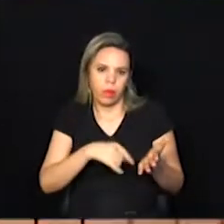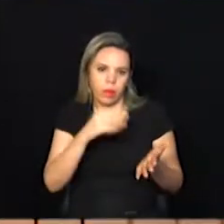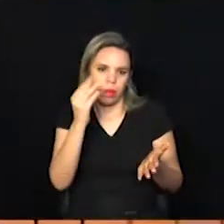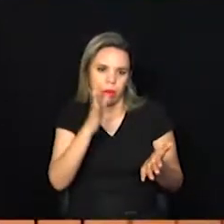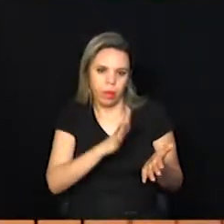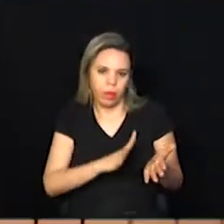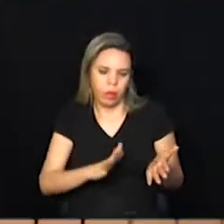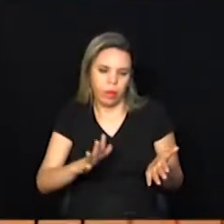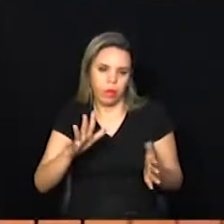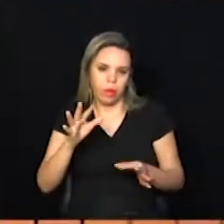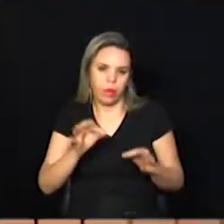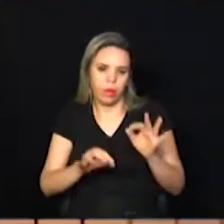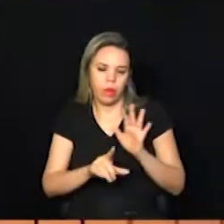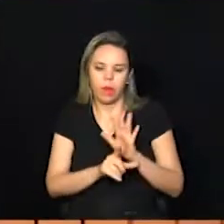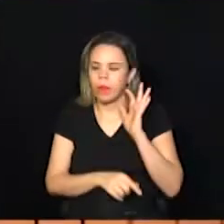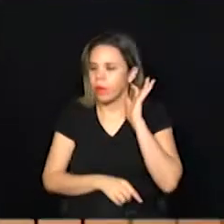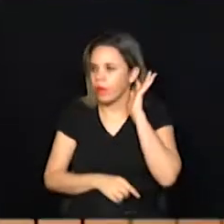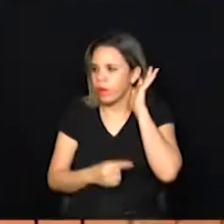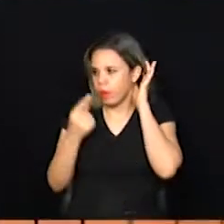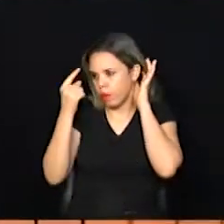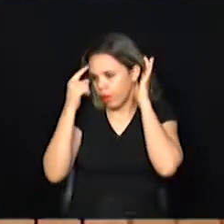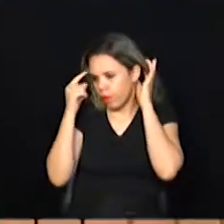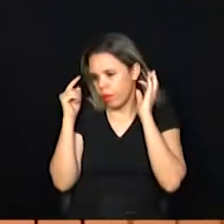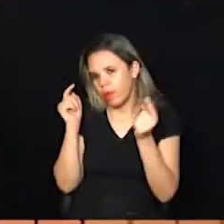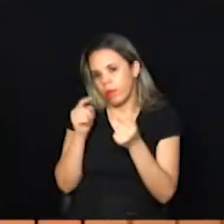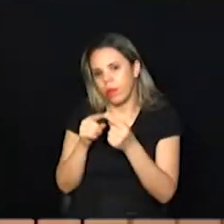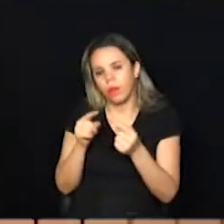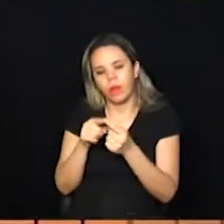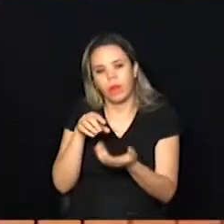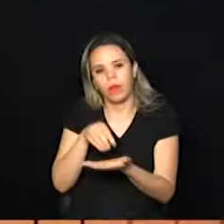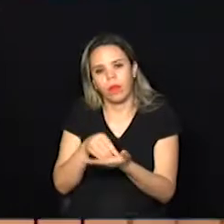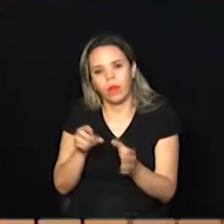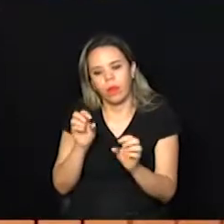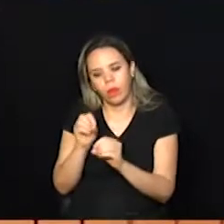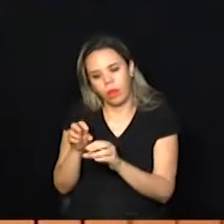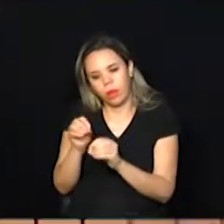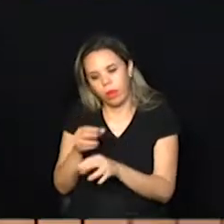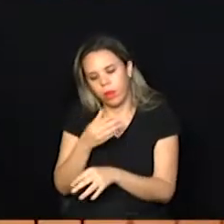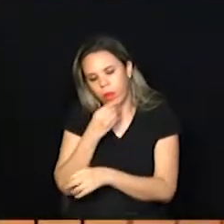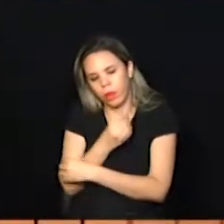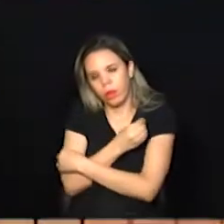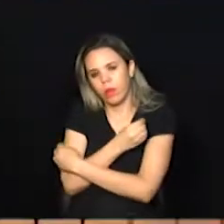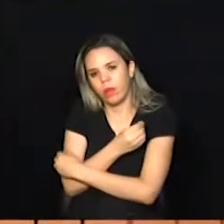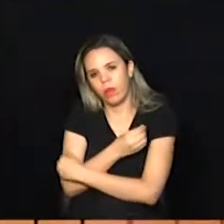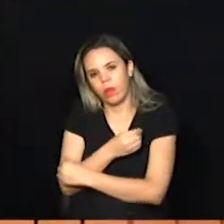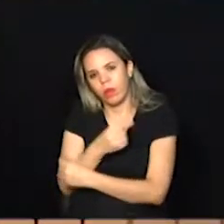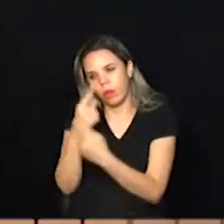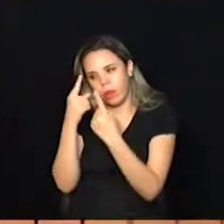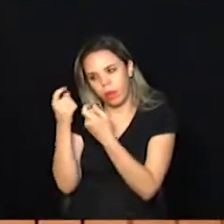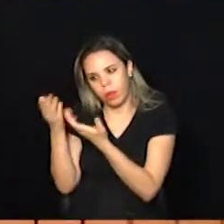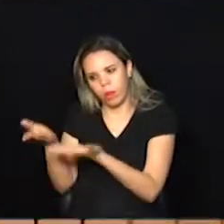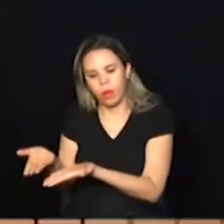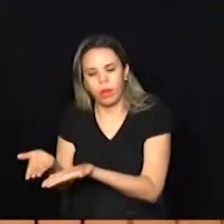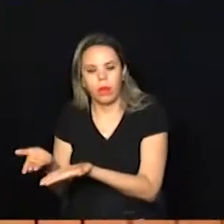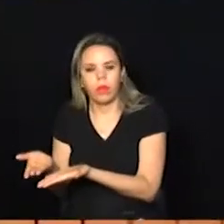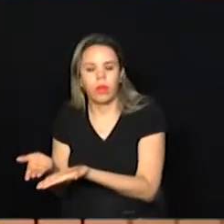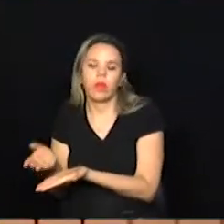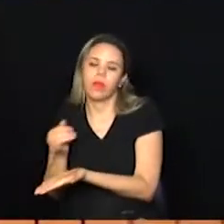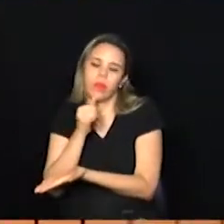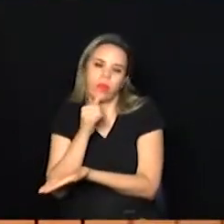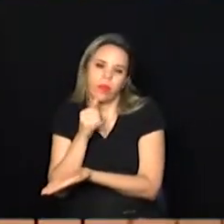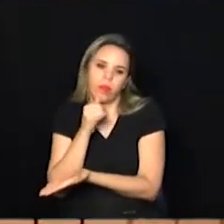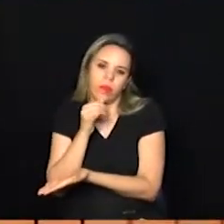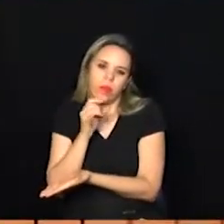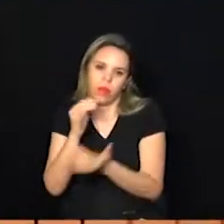nacional, a ideia do SERAV, do Centro de Reeducação, é que o autor de violência cumpra parte da